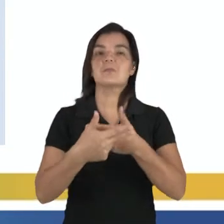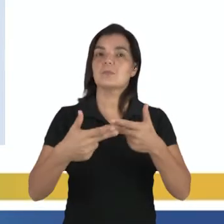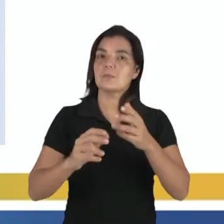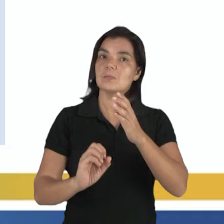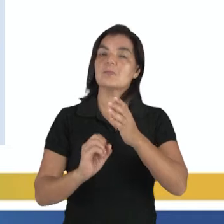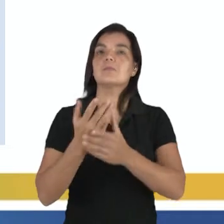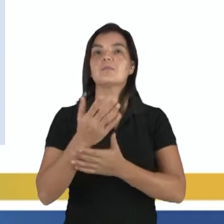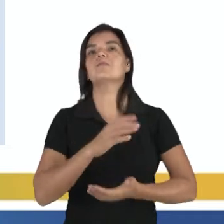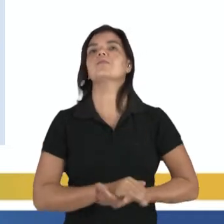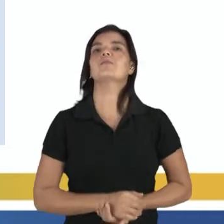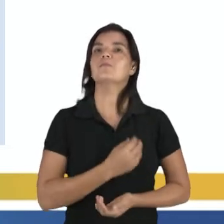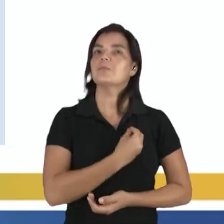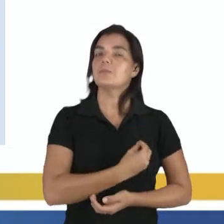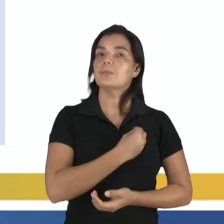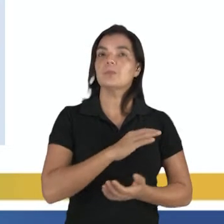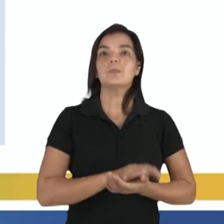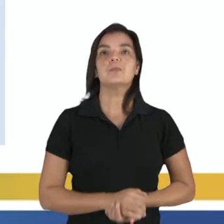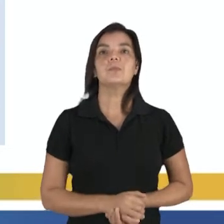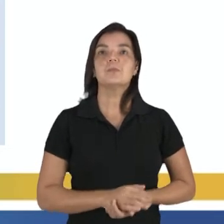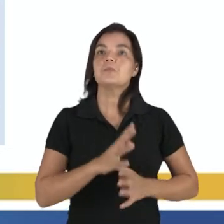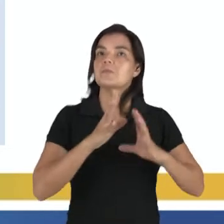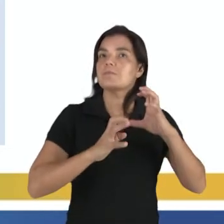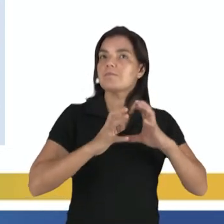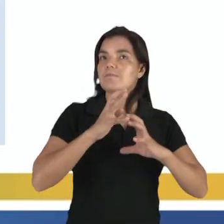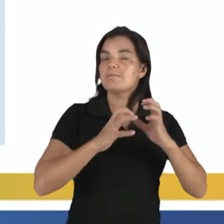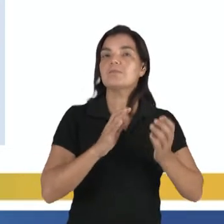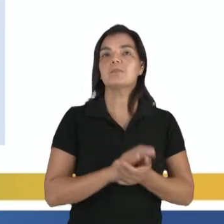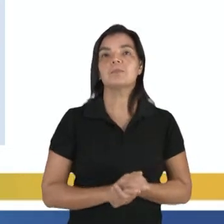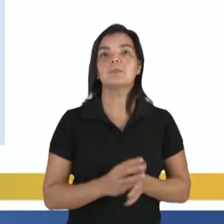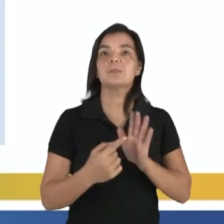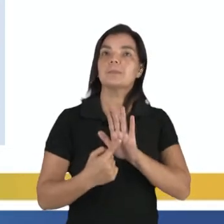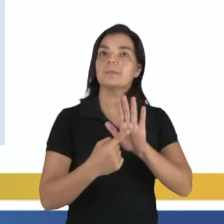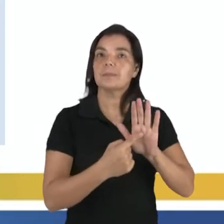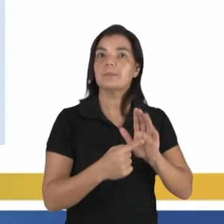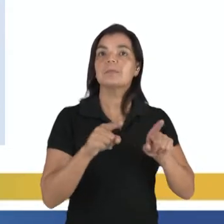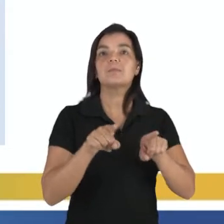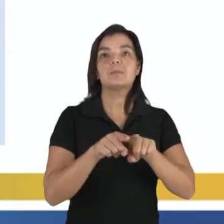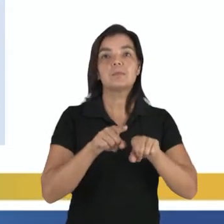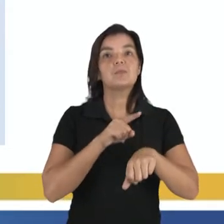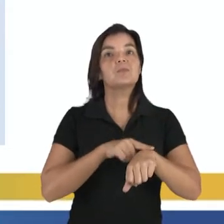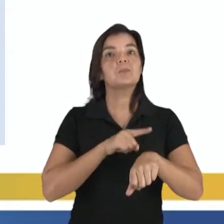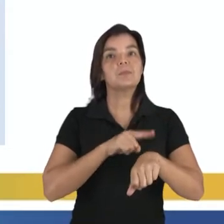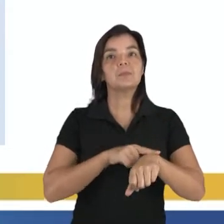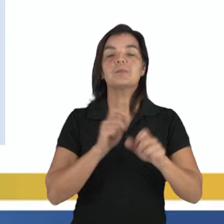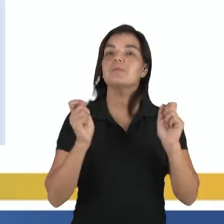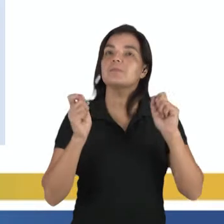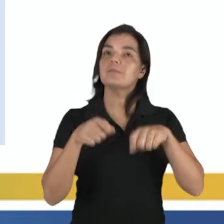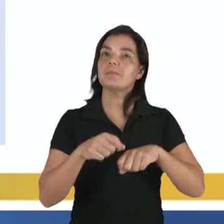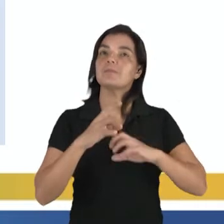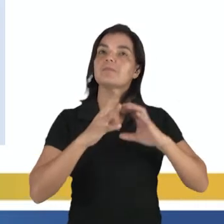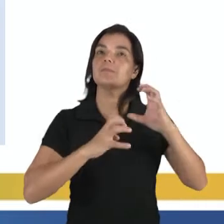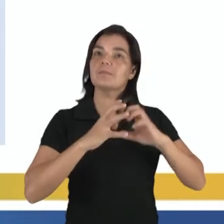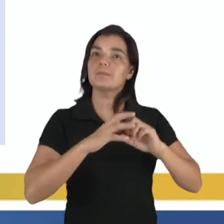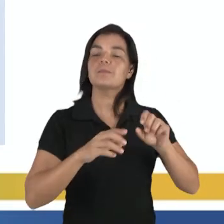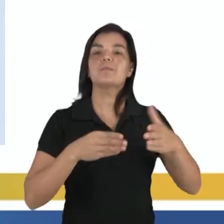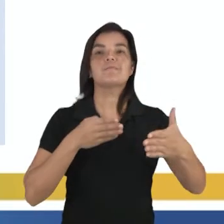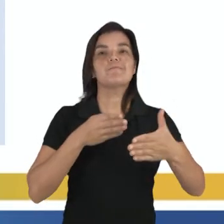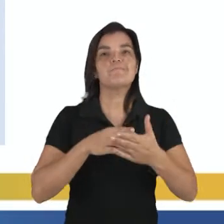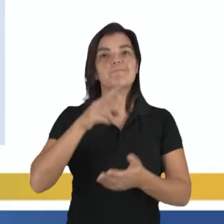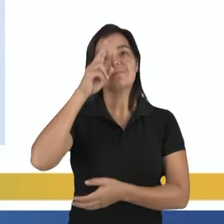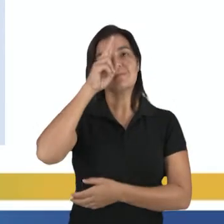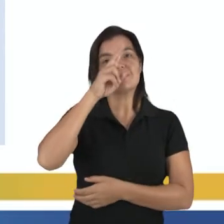situação presente. O conflito, como o nome indica, se trata do momento em que as